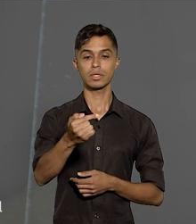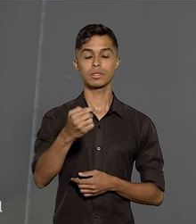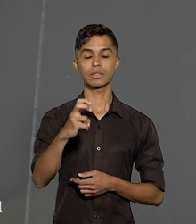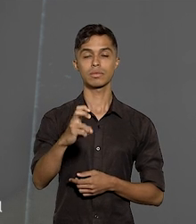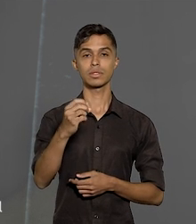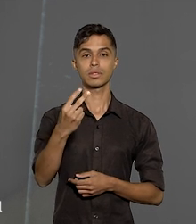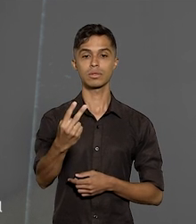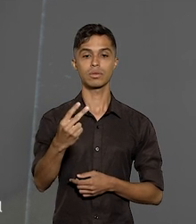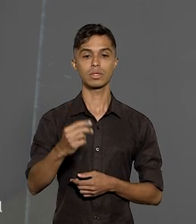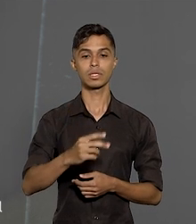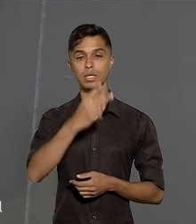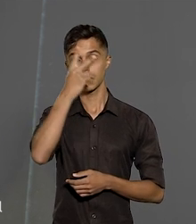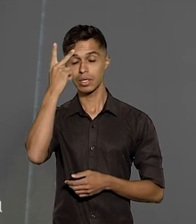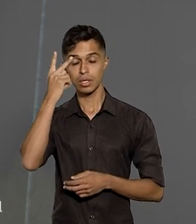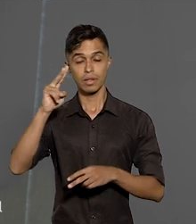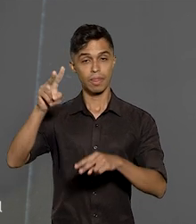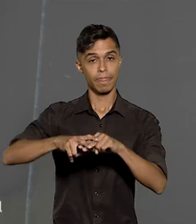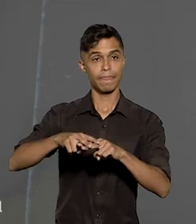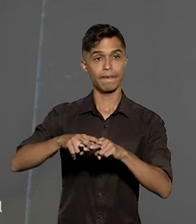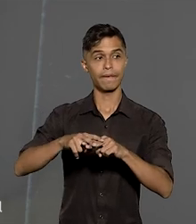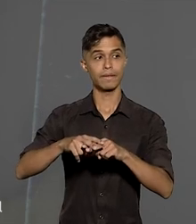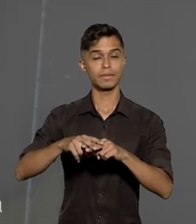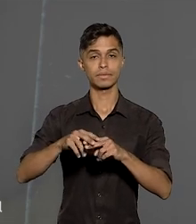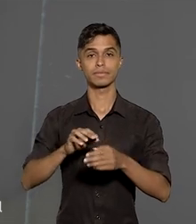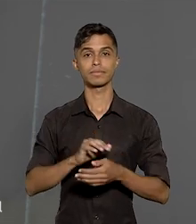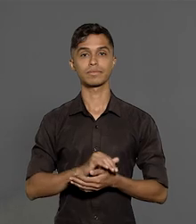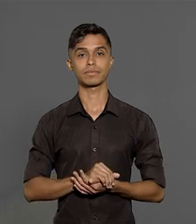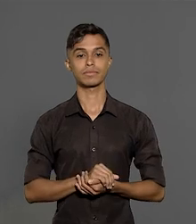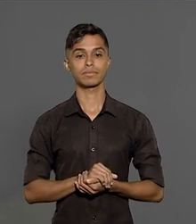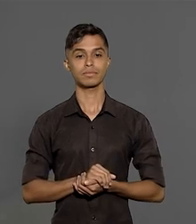3.752 detentos em presídios estaduais.